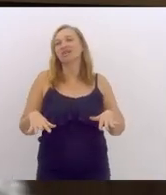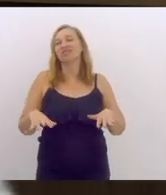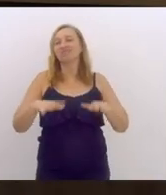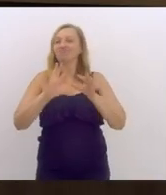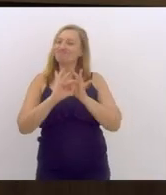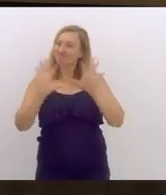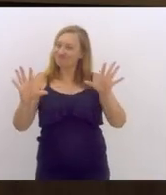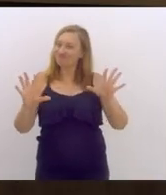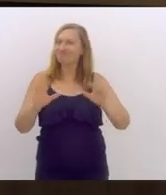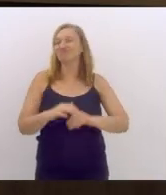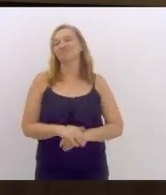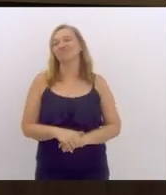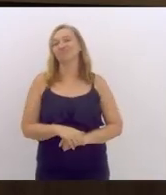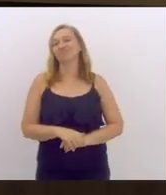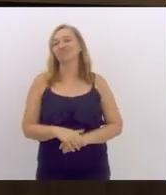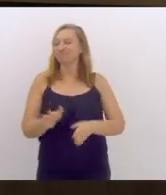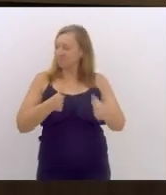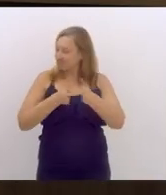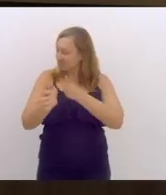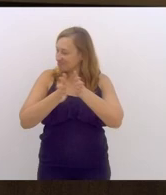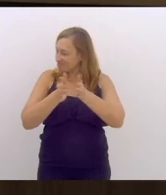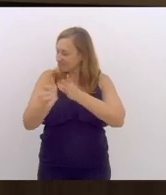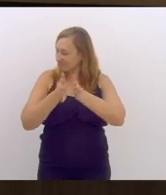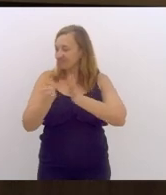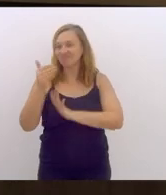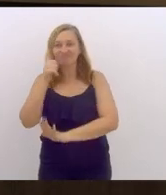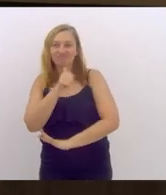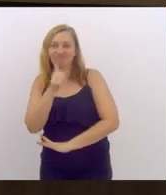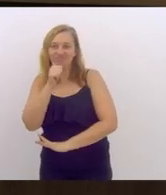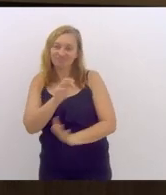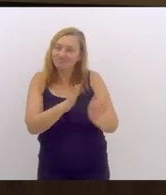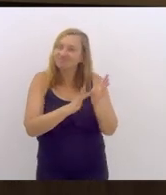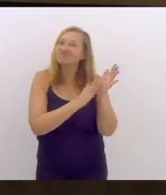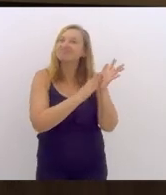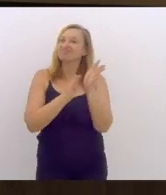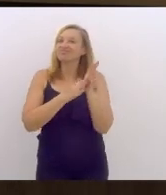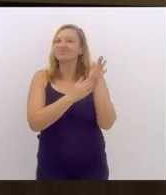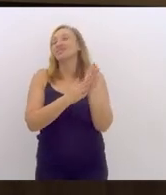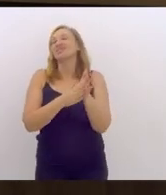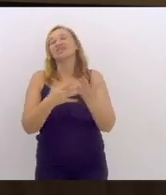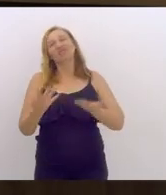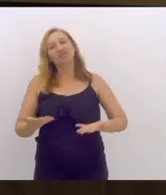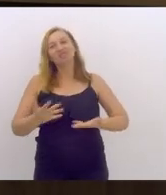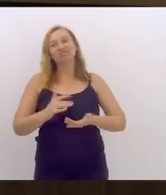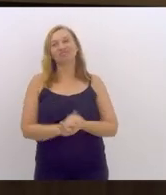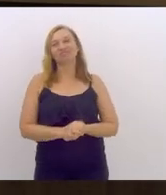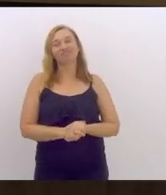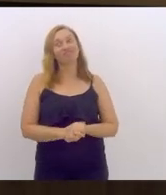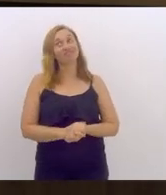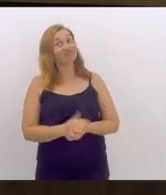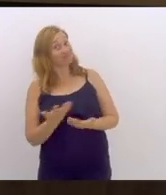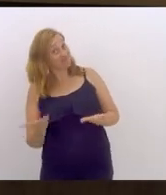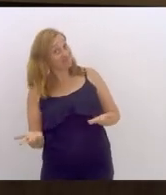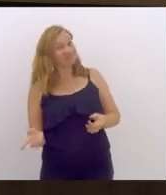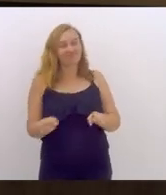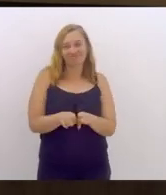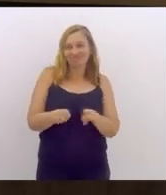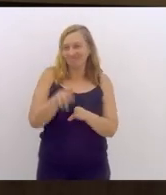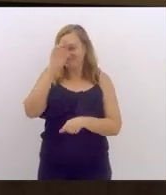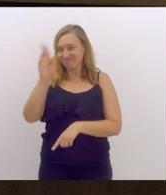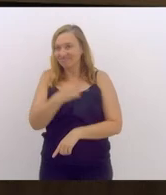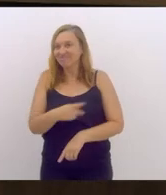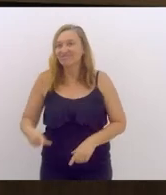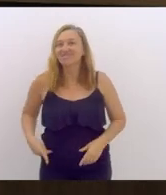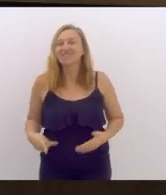democratizar o acesso das mulheres ao samba e não menos importantes senhor presidente